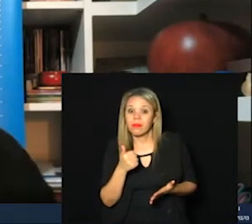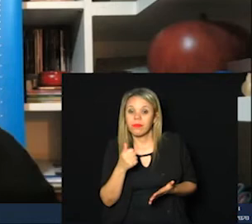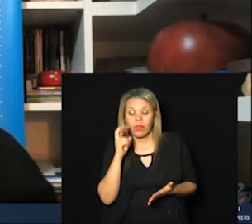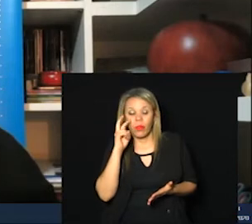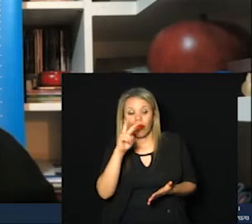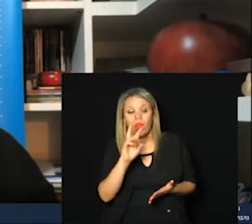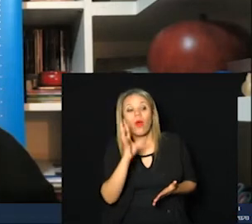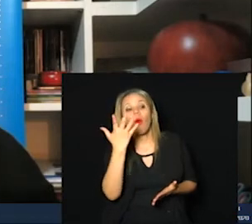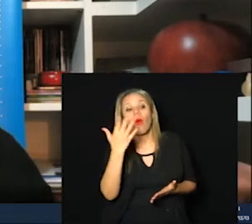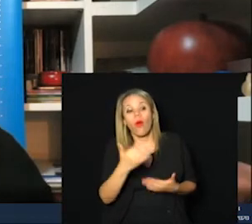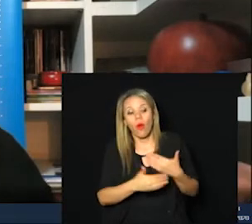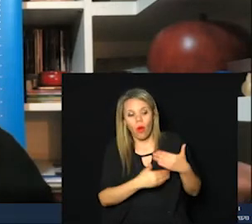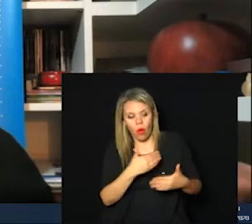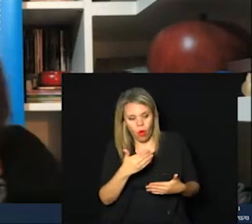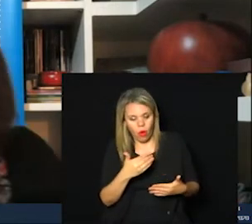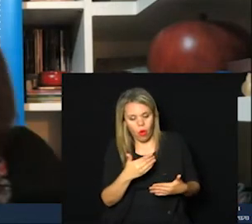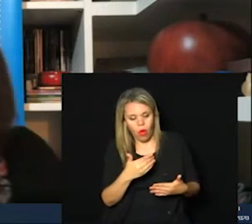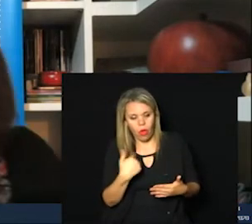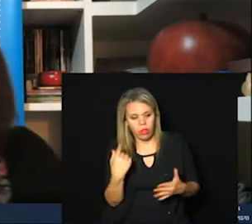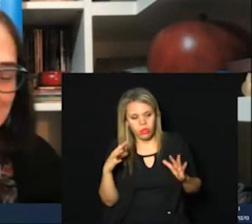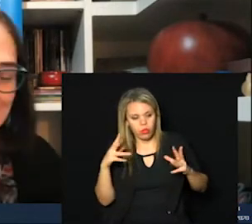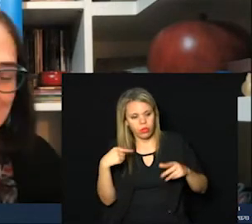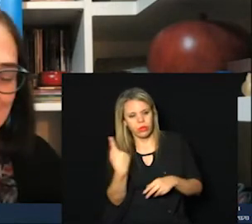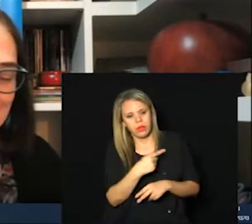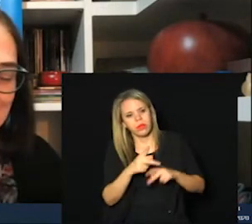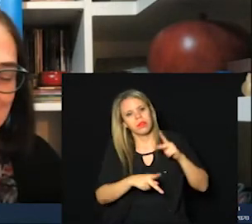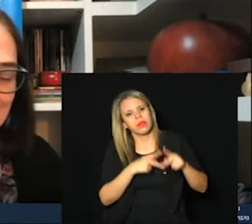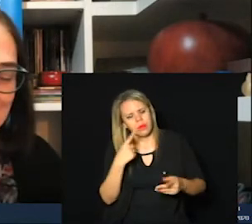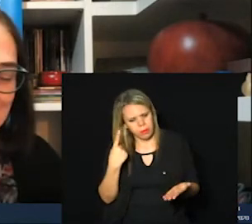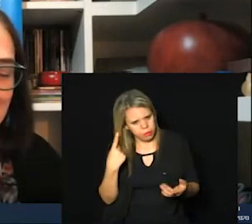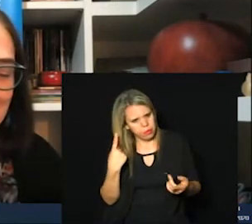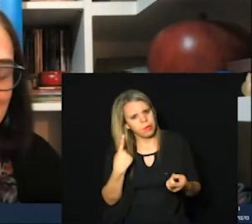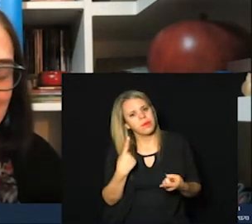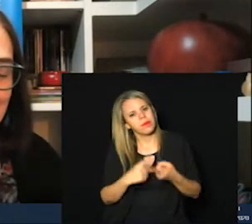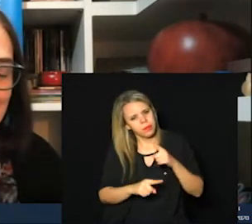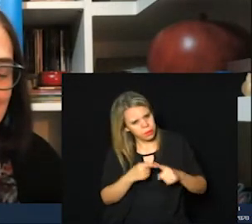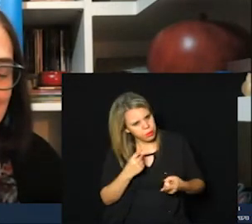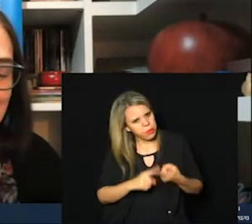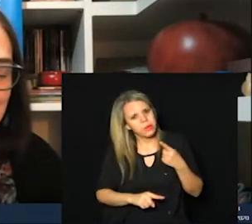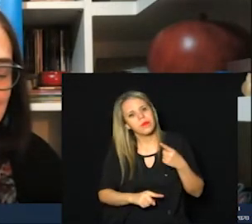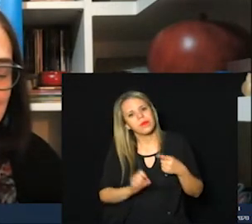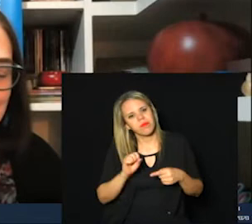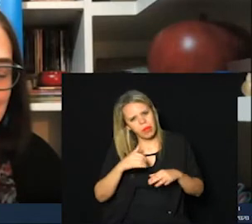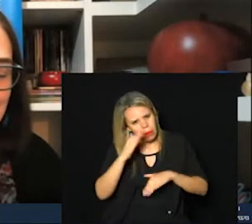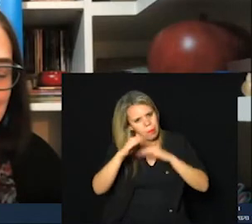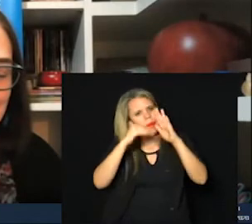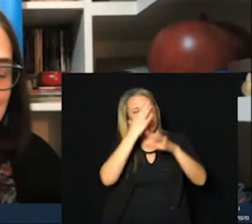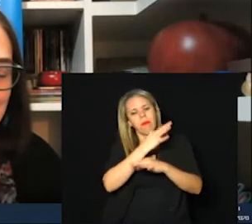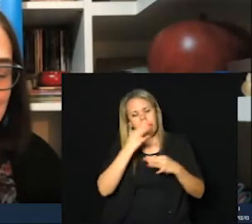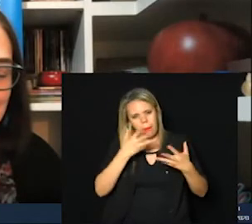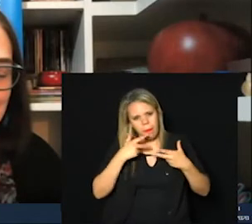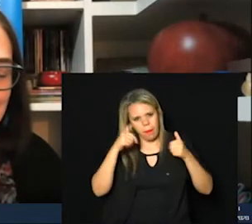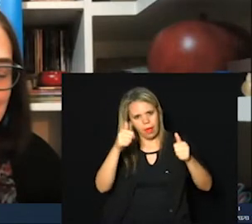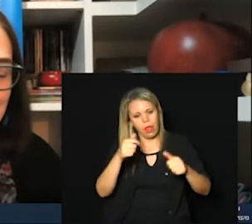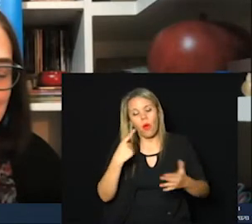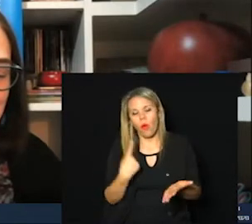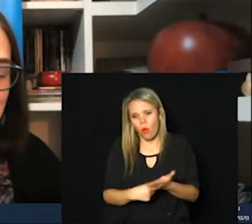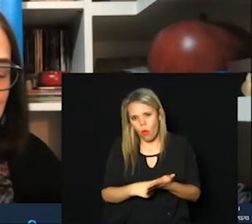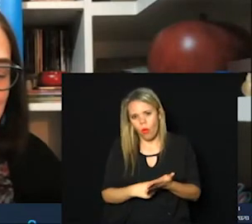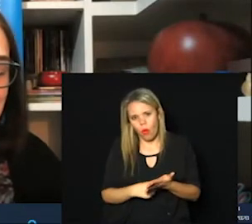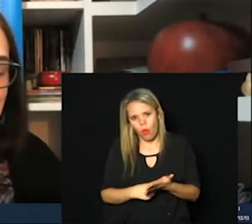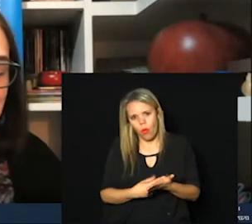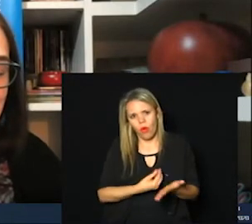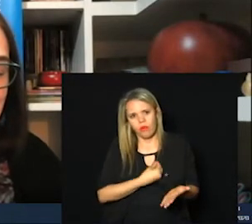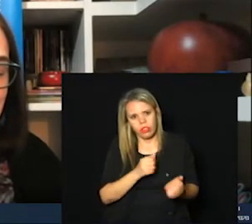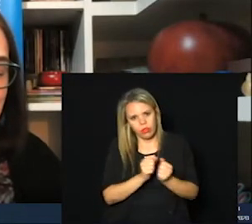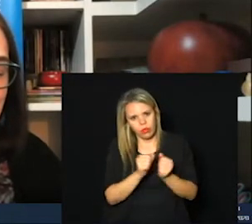isso caminha. E todos nós estávamos de acordo depois que foi muito mais produtivo aquele compromisso de viver juntos